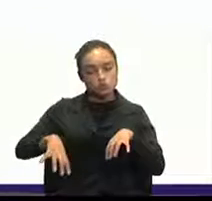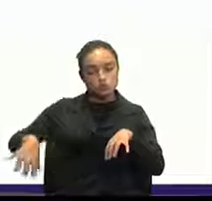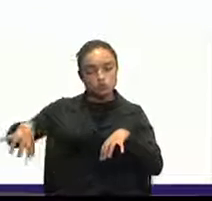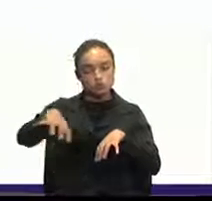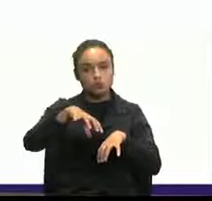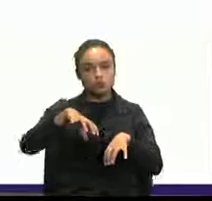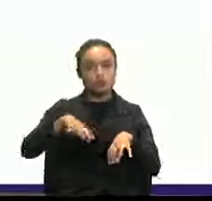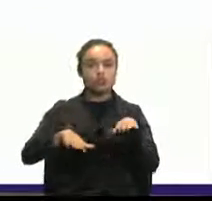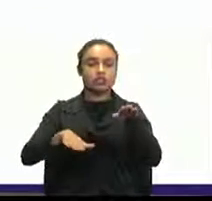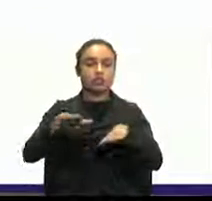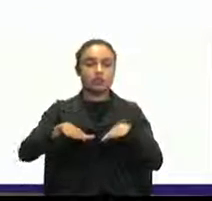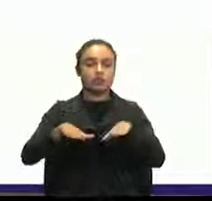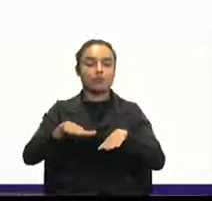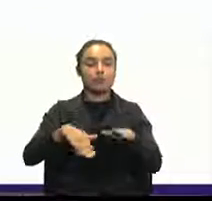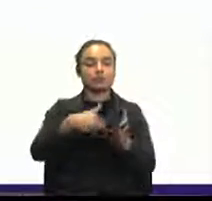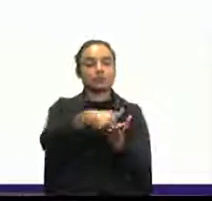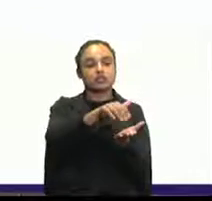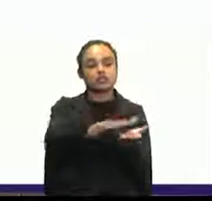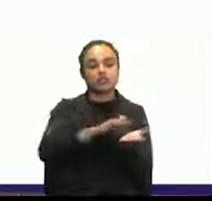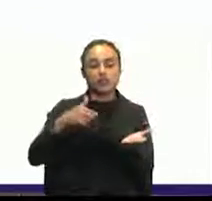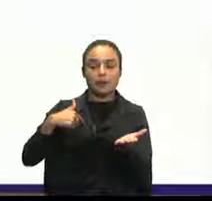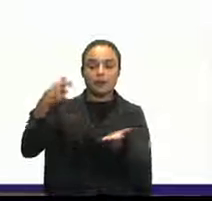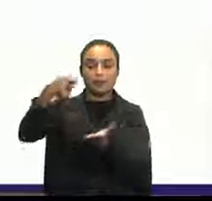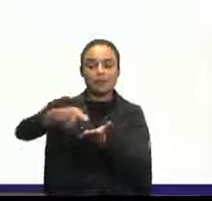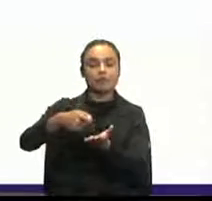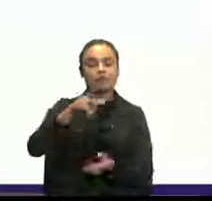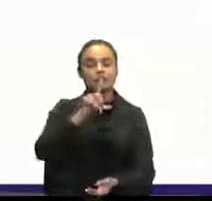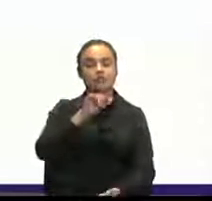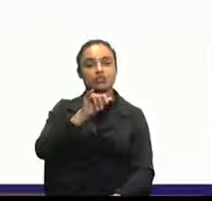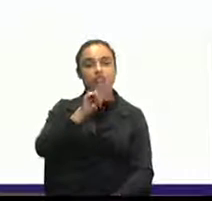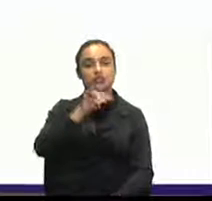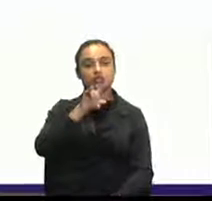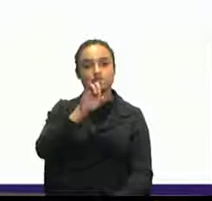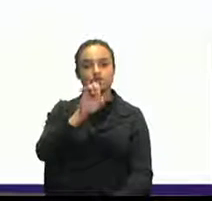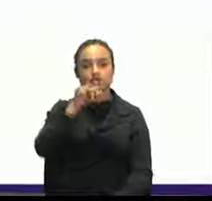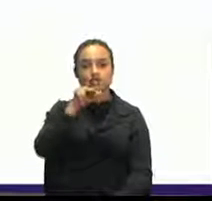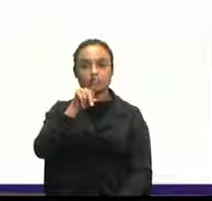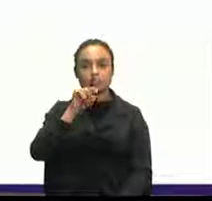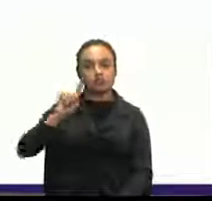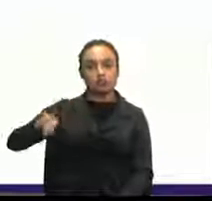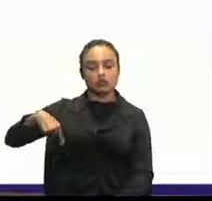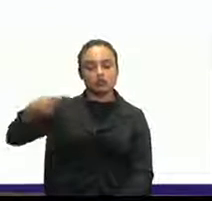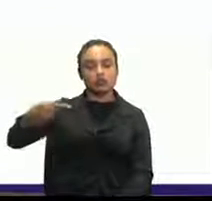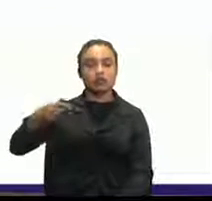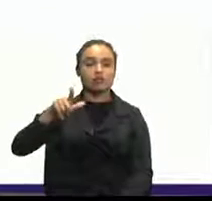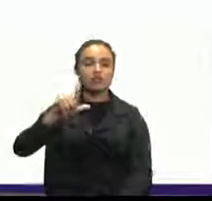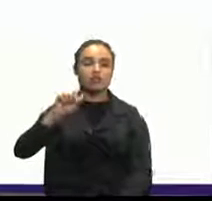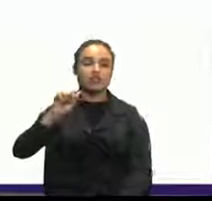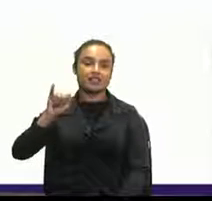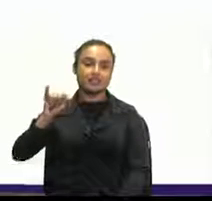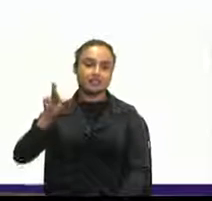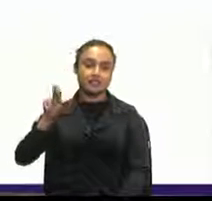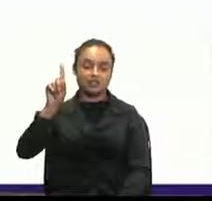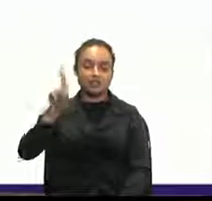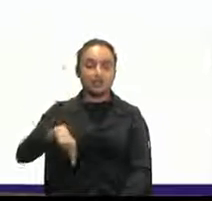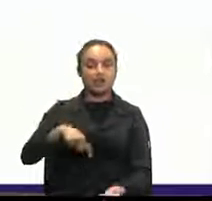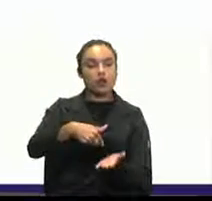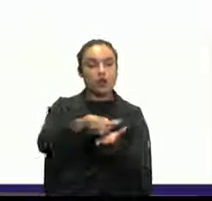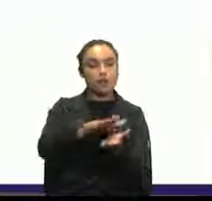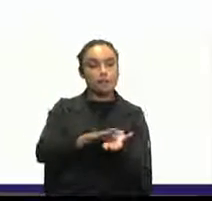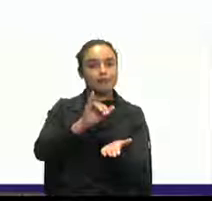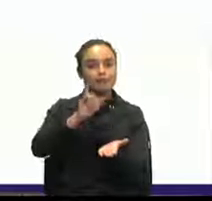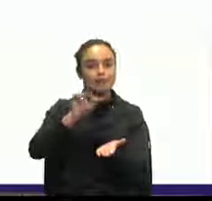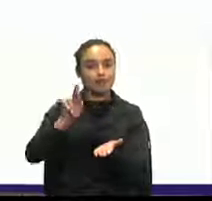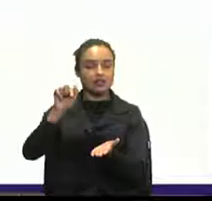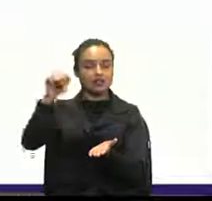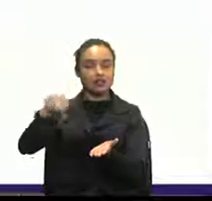porque quando eu pago um dividendo eu vou pagar depois do lainé é você ir lá e vai tributar o imposto de renda e eu vou ter